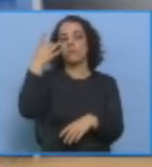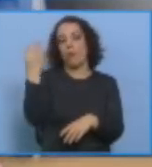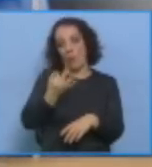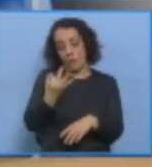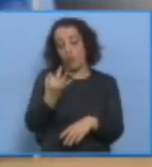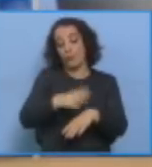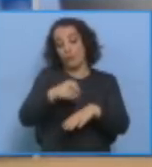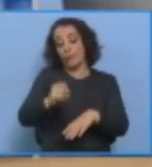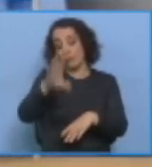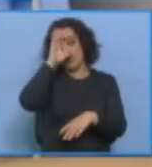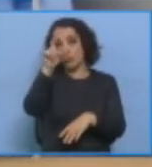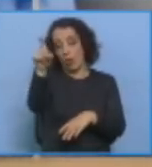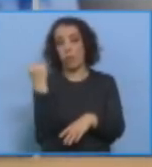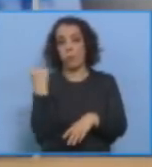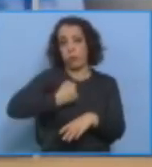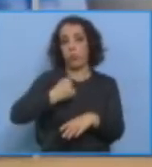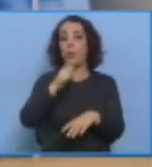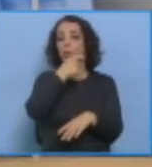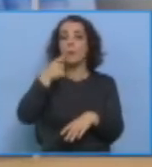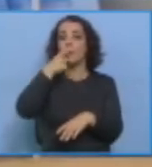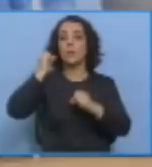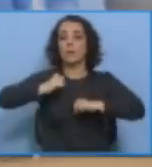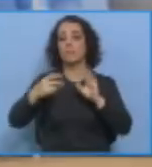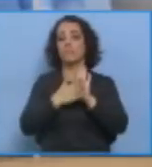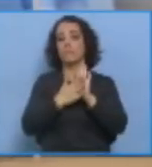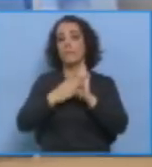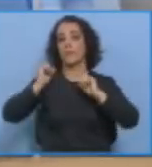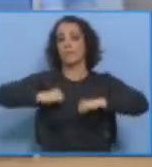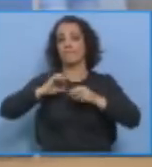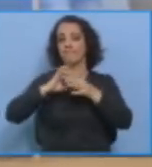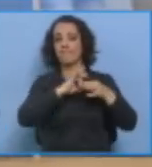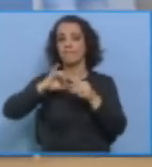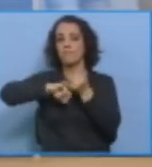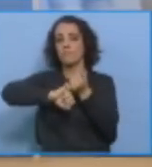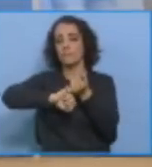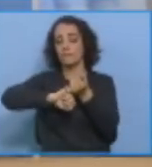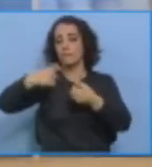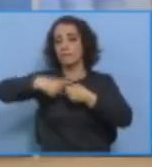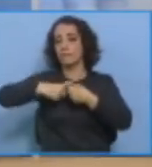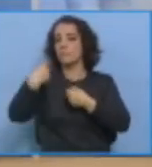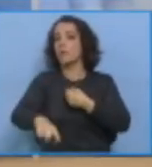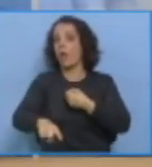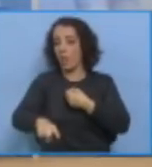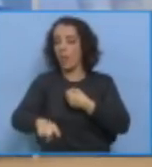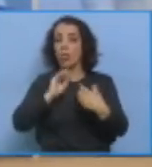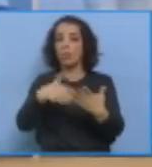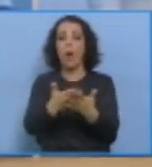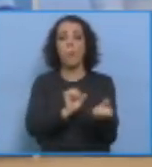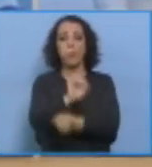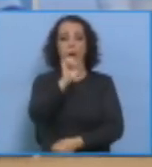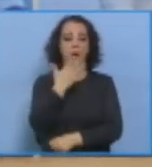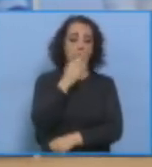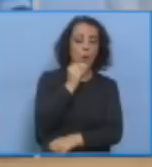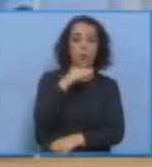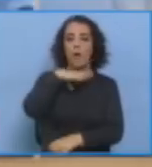facto um incumprimento por parte do Estado em relação aos compromissos assumidos no contrato de associação e que inviabilizam que um conjunto muito significativo de alunos e de